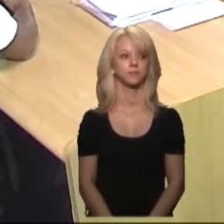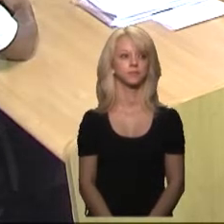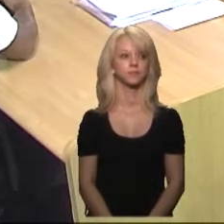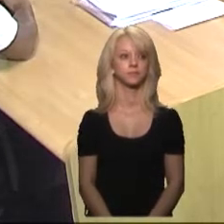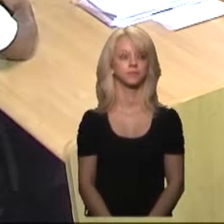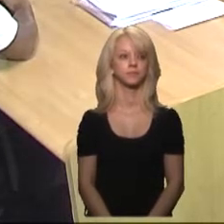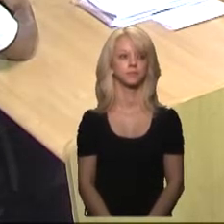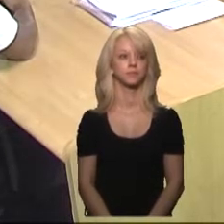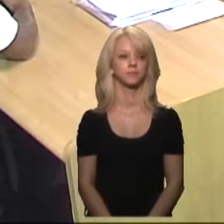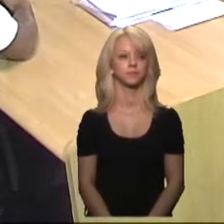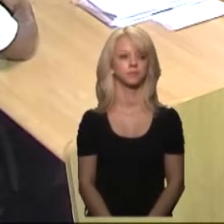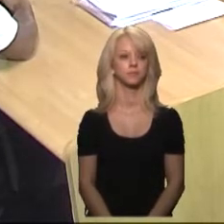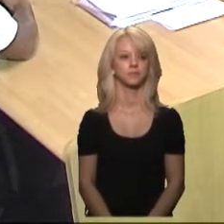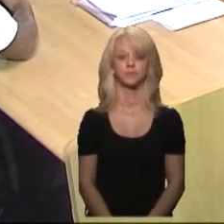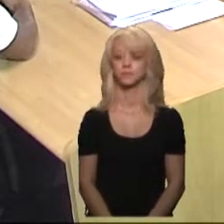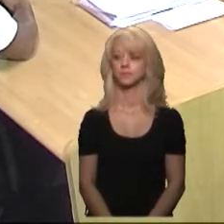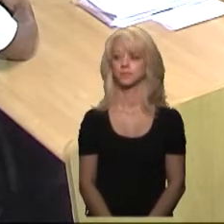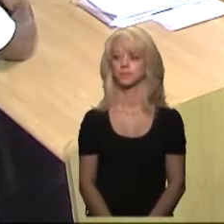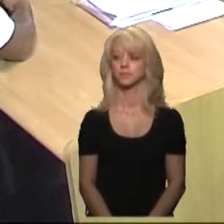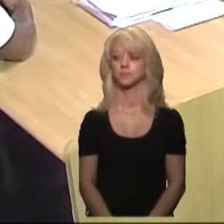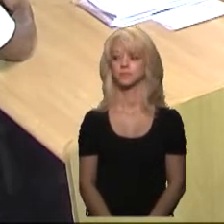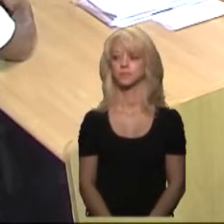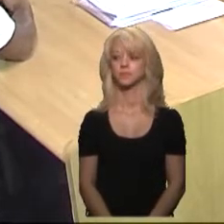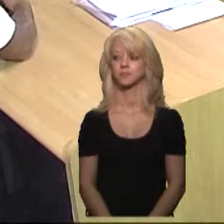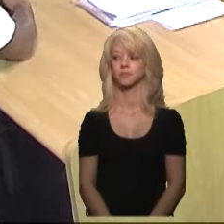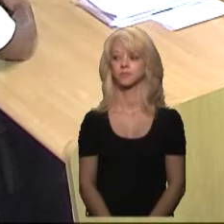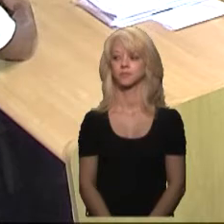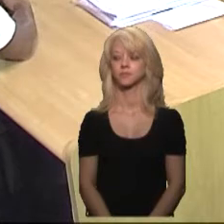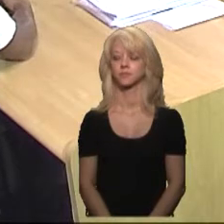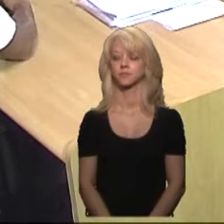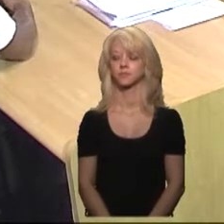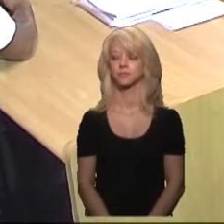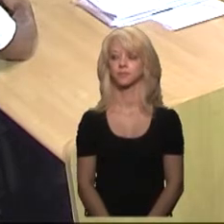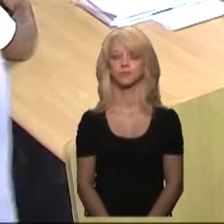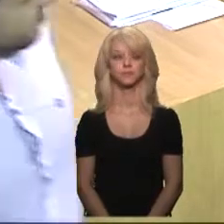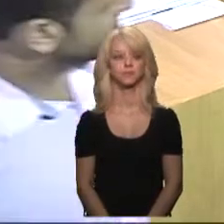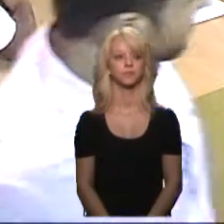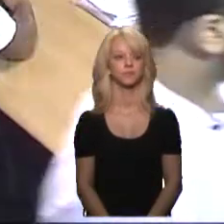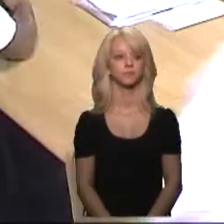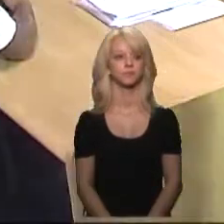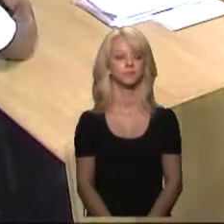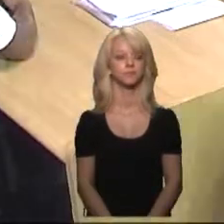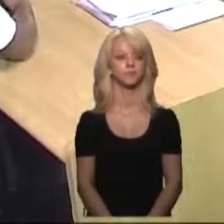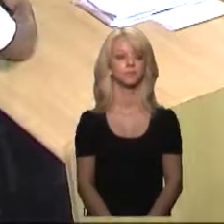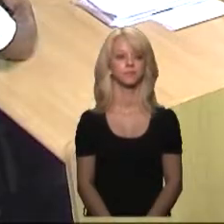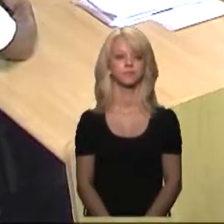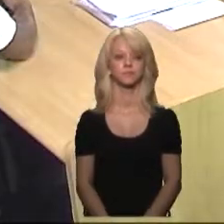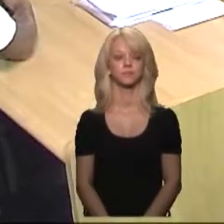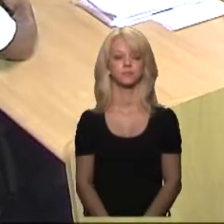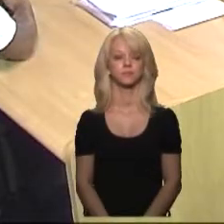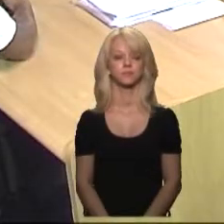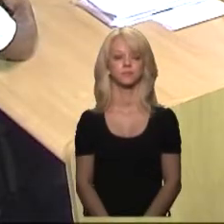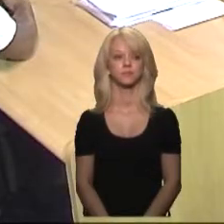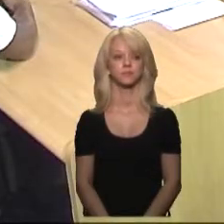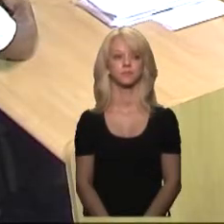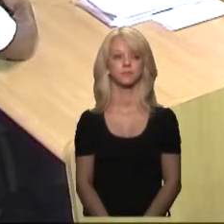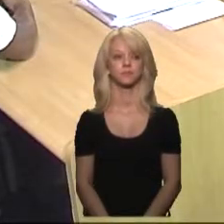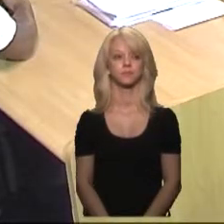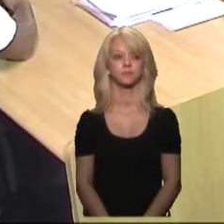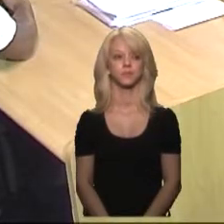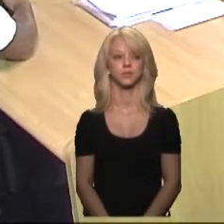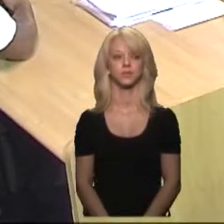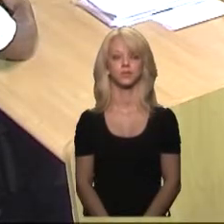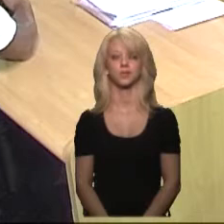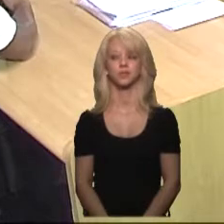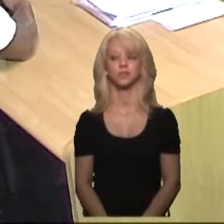custos, né? Nós fizemos concurso ano passado aqui na Câmara Municipal e nós sabemos que os custos não são baratos.